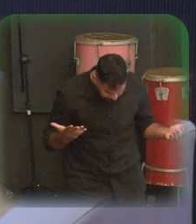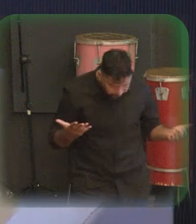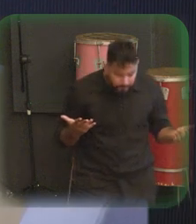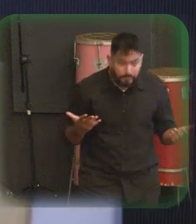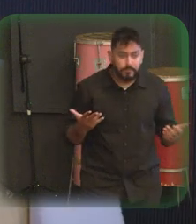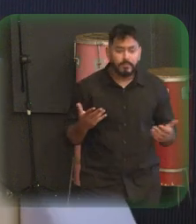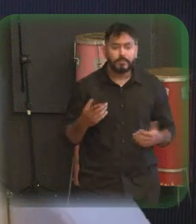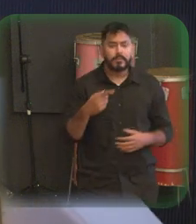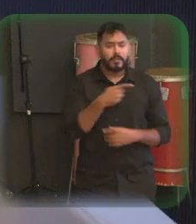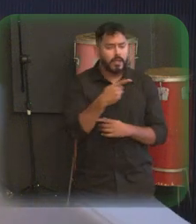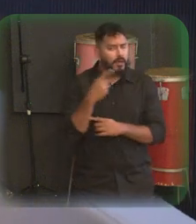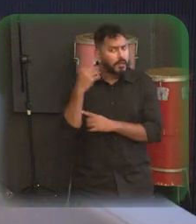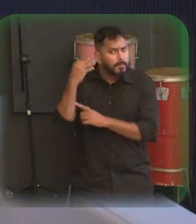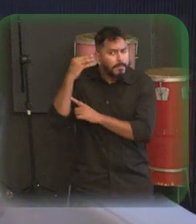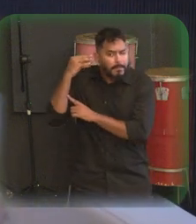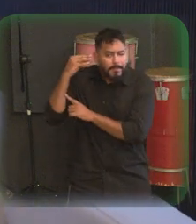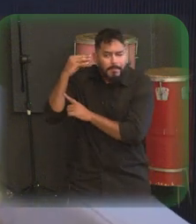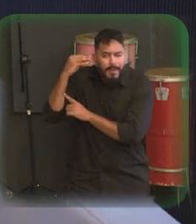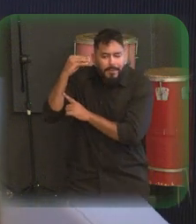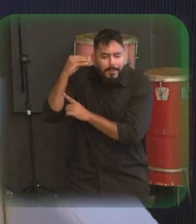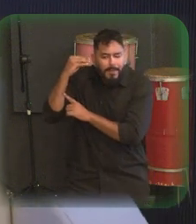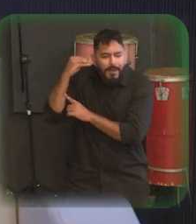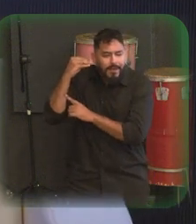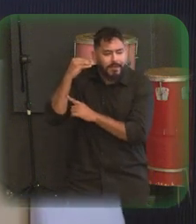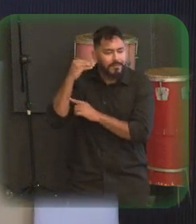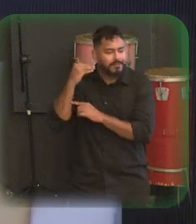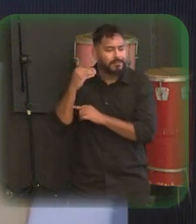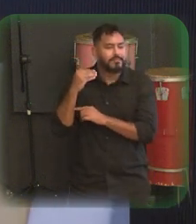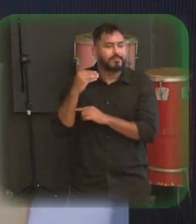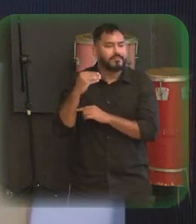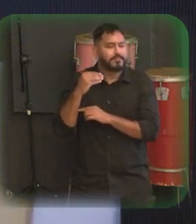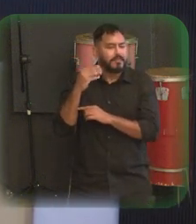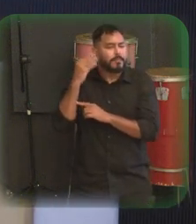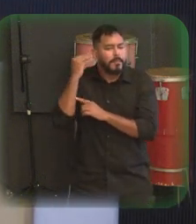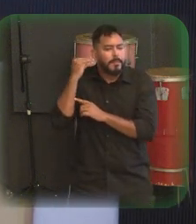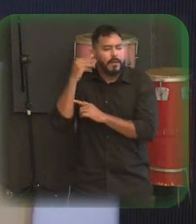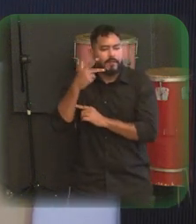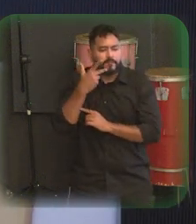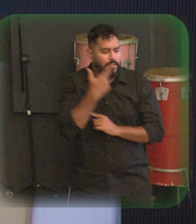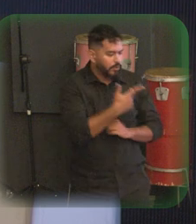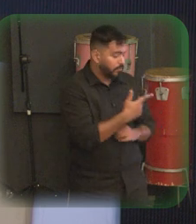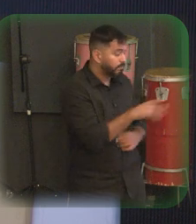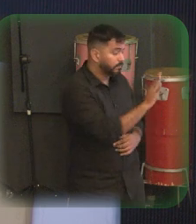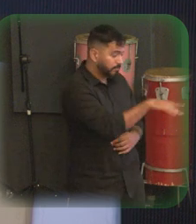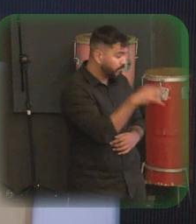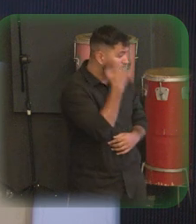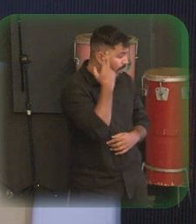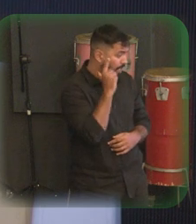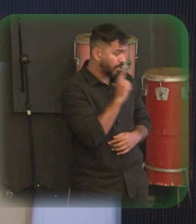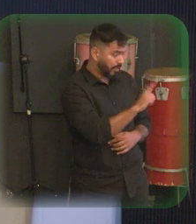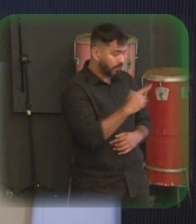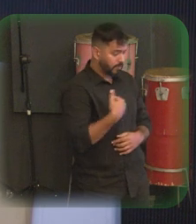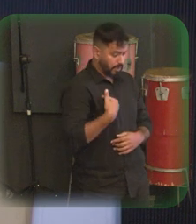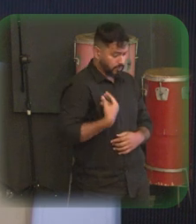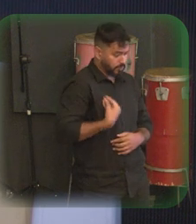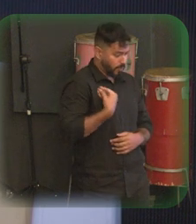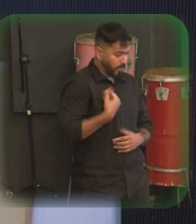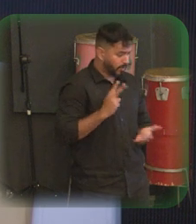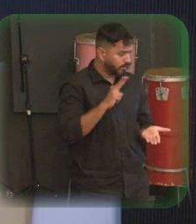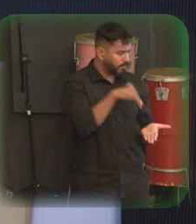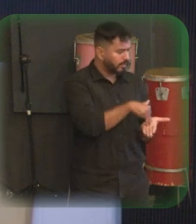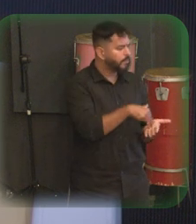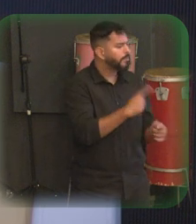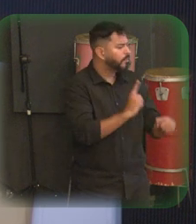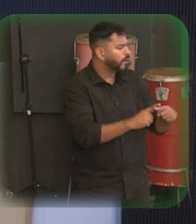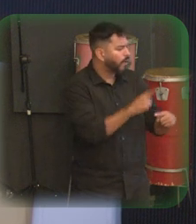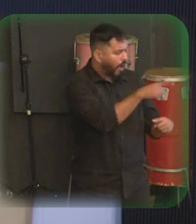ela me buzinou no ouvido, falou no cantinho, no pé do meu ouvido, dizendo assim, Raquel, e eu estou aqui porque eu acredito